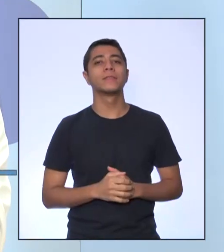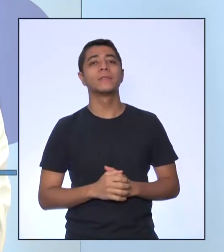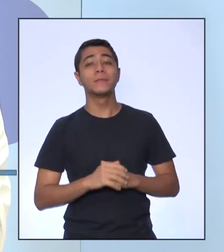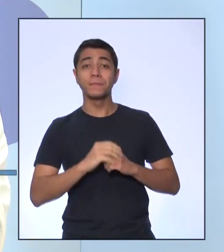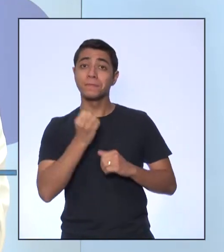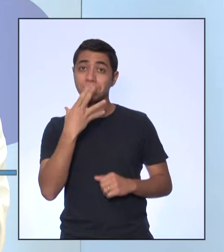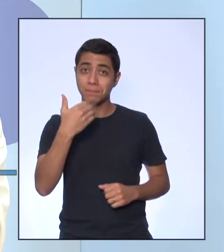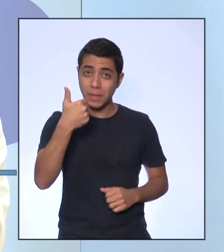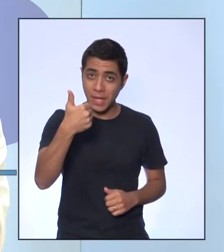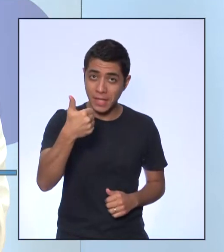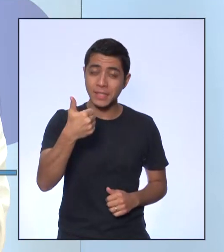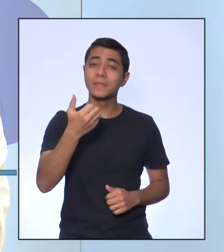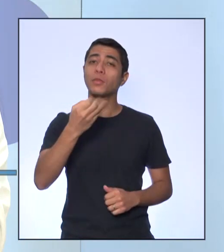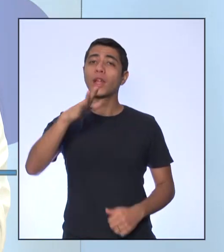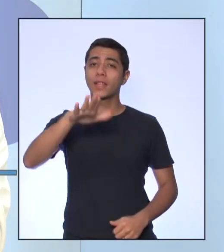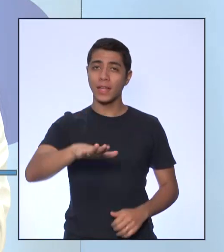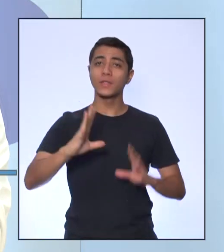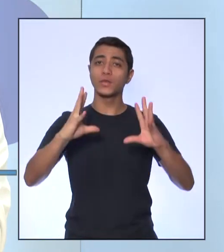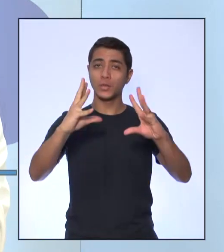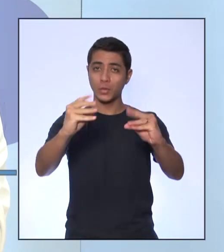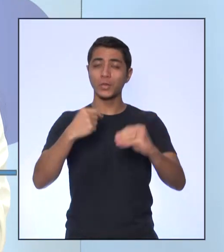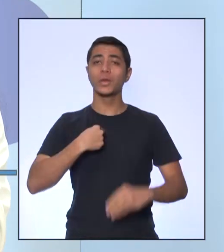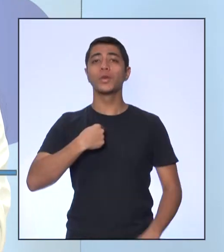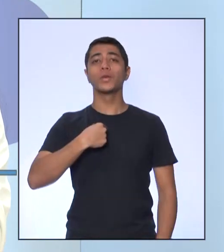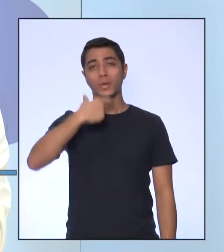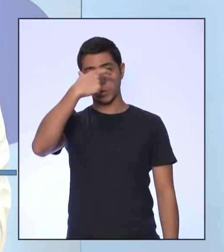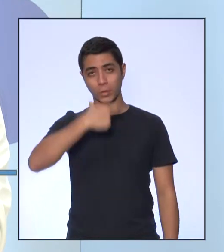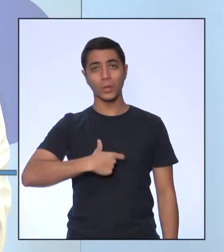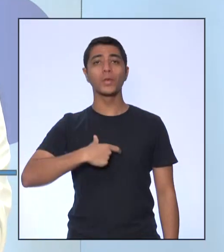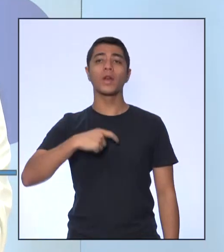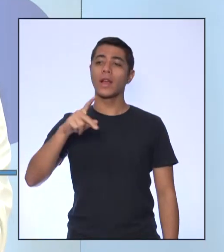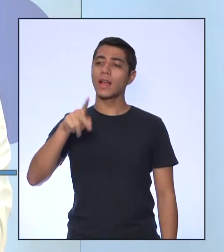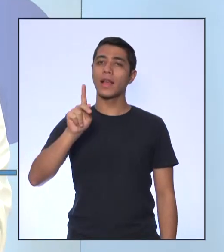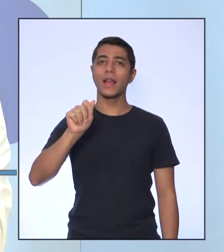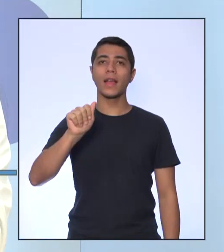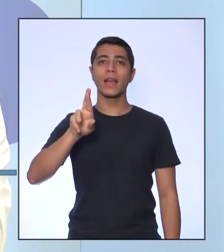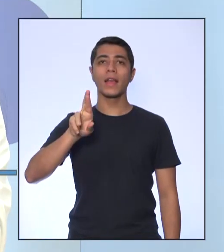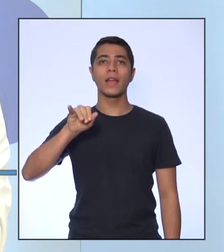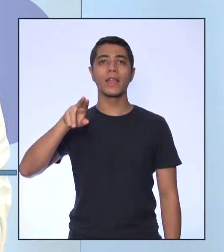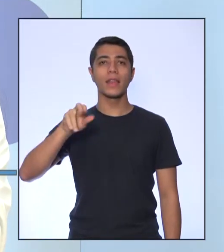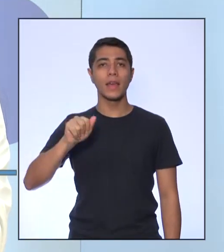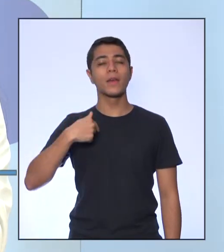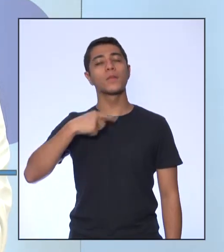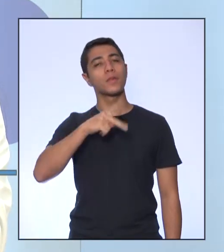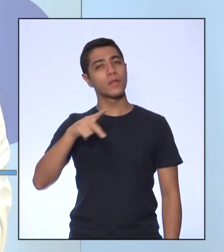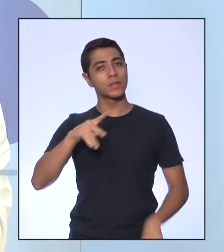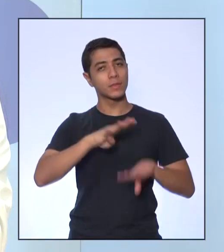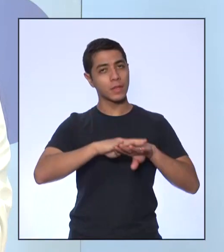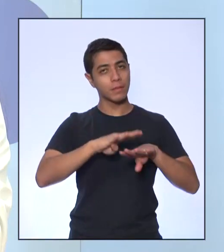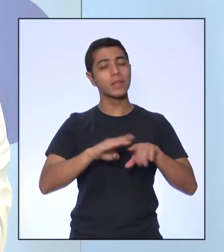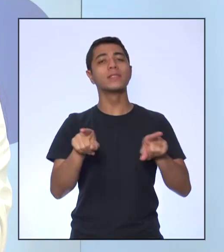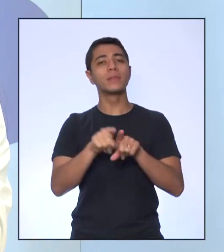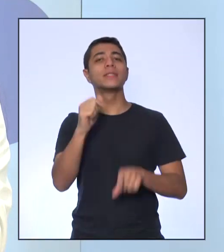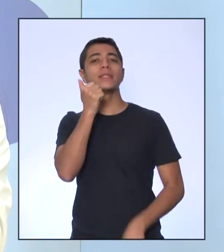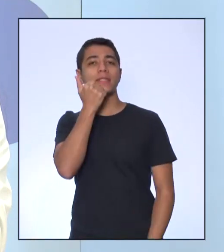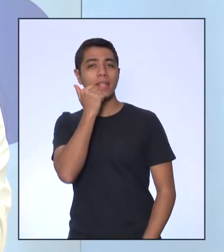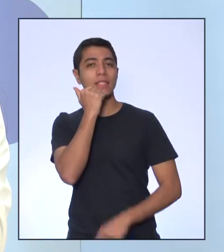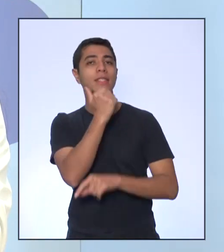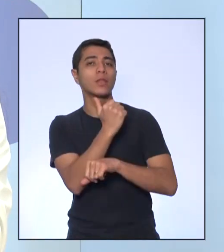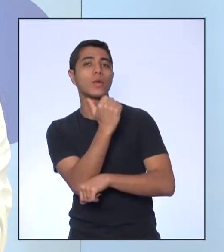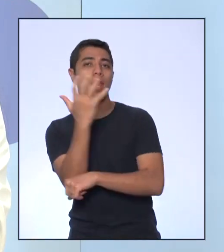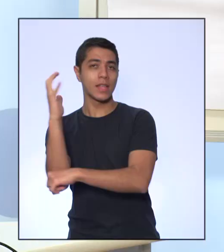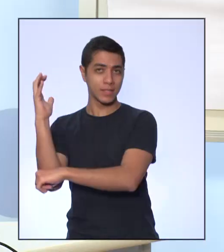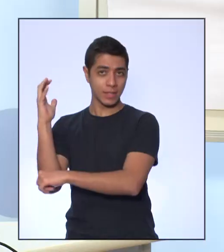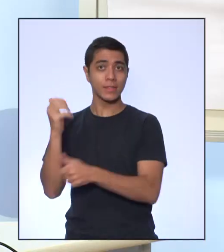leonardo já me apresentou eu sou a professora karina professora também de matemática e ciências da natureza e espero que vocês aproveitem bastante